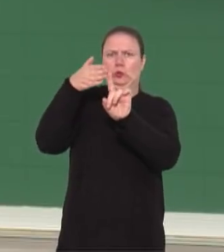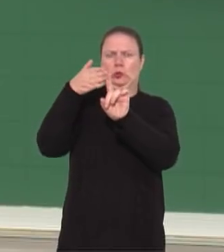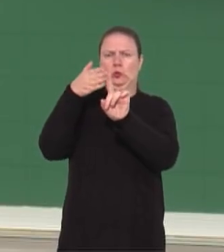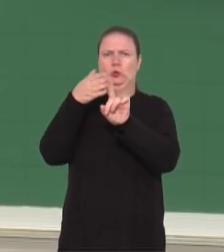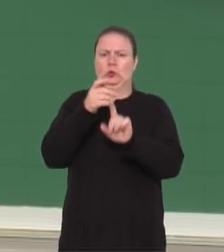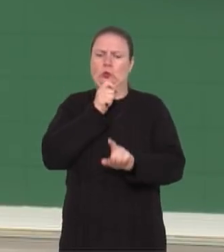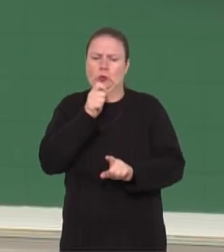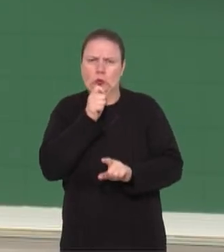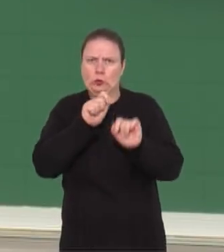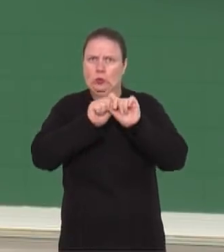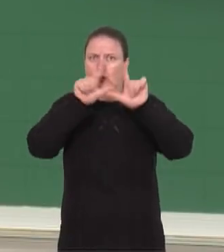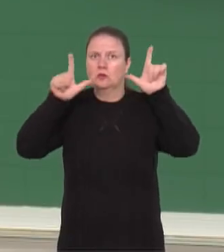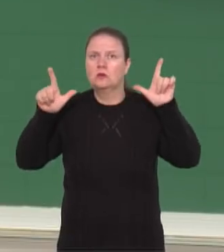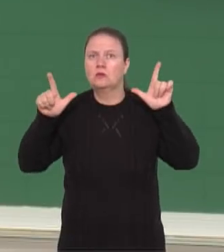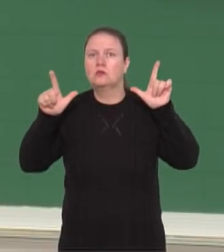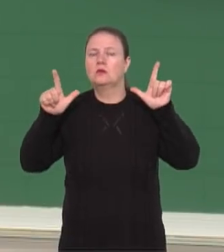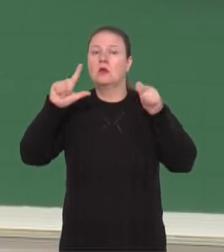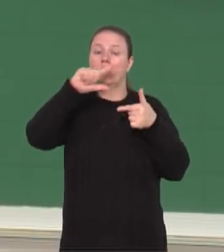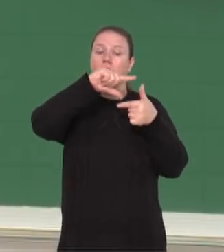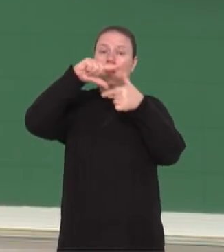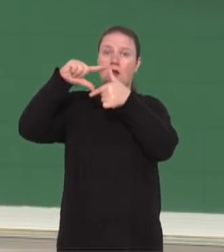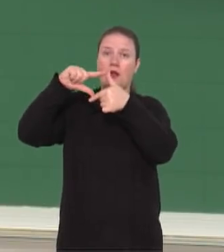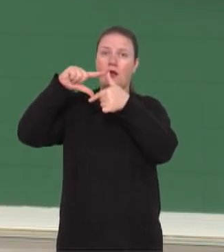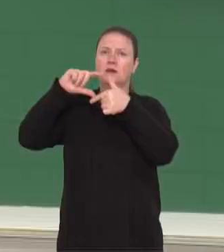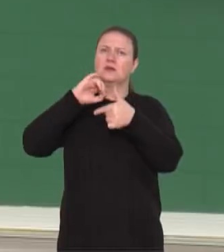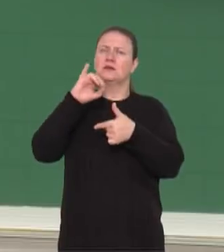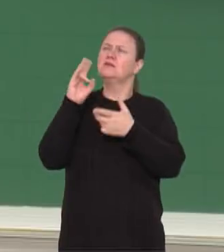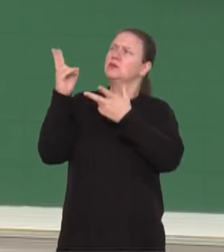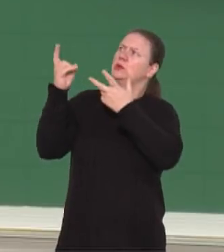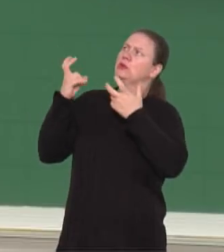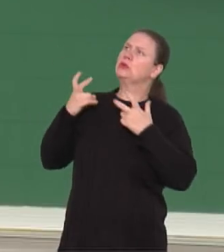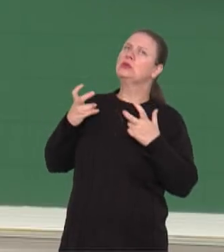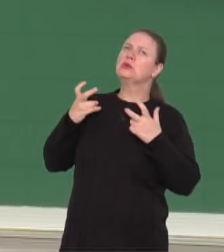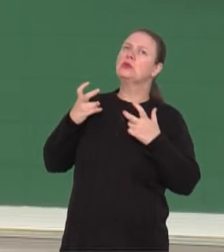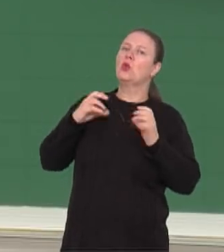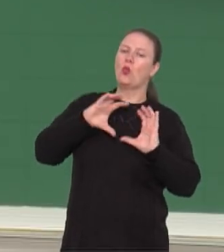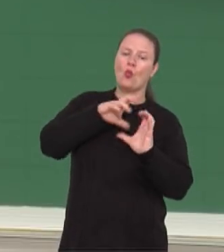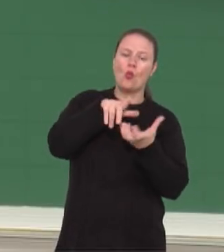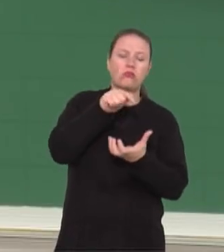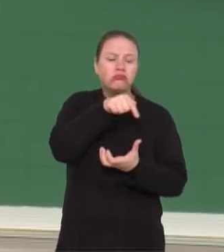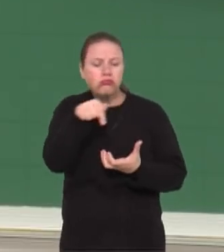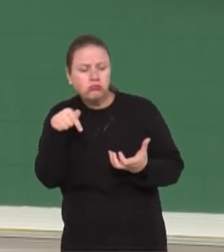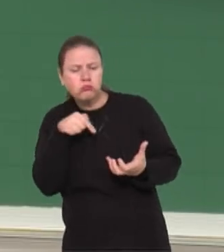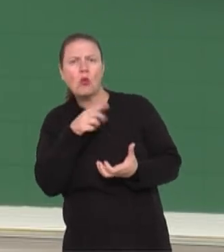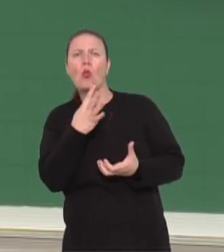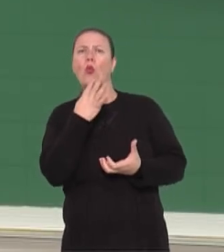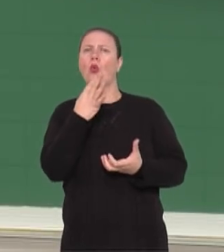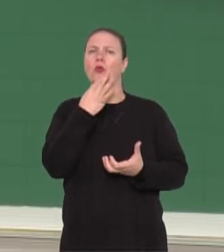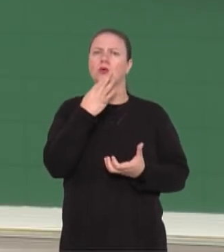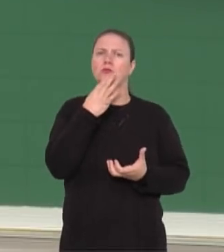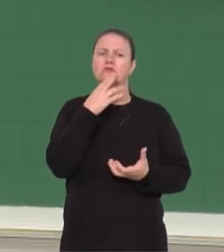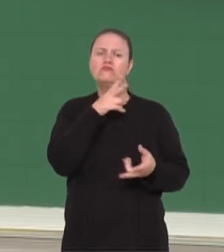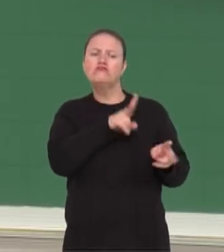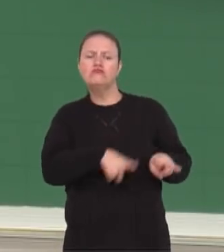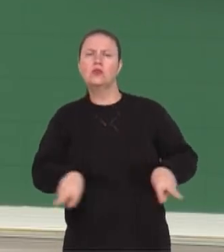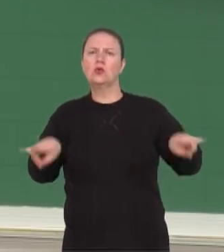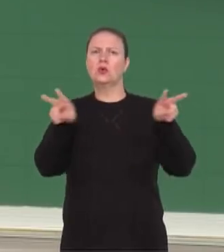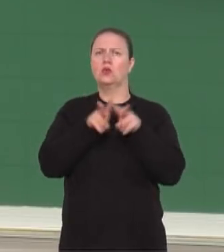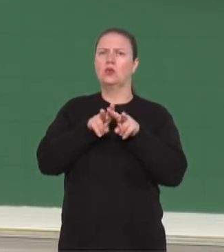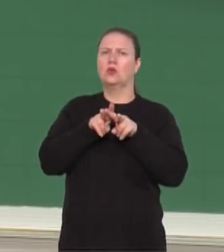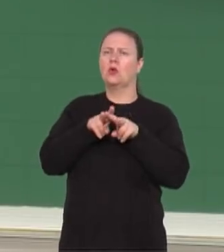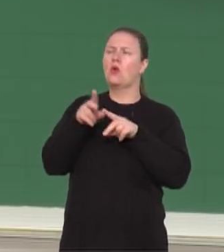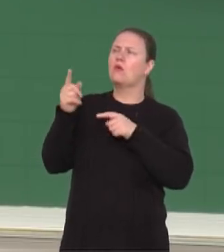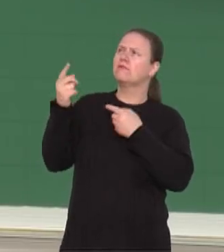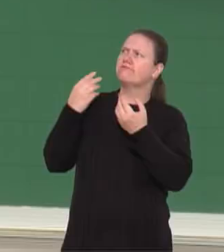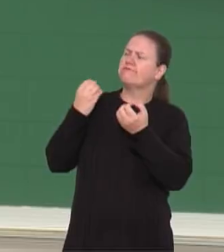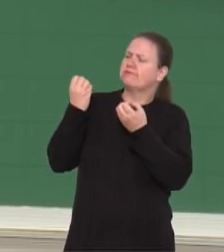com clareza. A charge, se a pessoa não tiver um conhecimento de mundo extraverbal, do que está acontecendo, ela mesma não dialogar com os